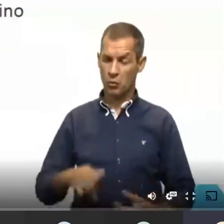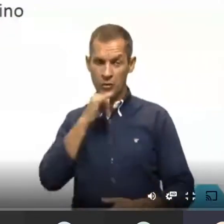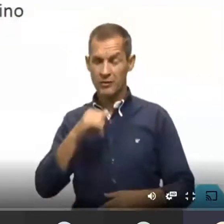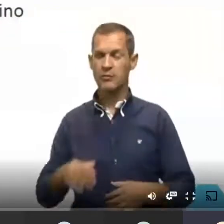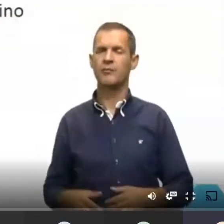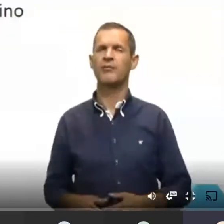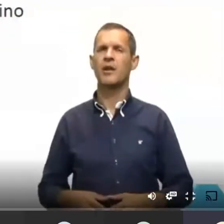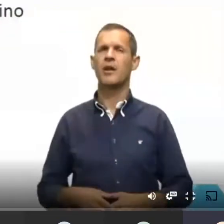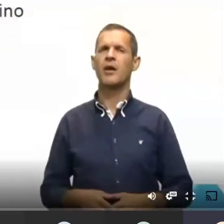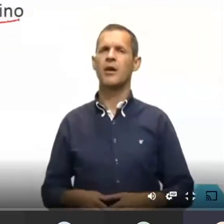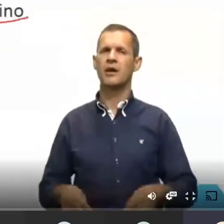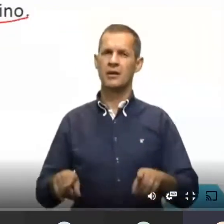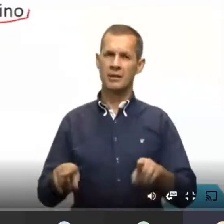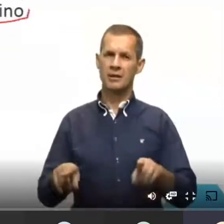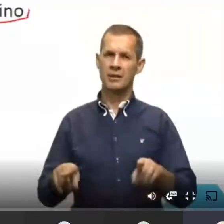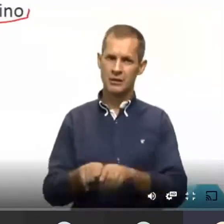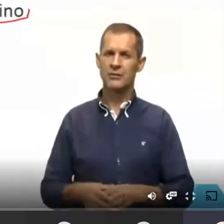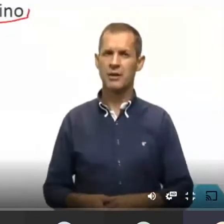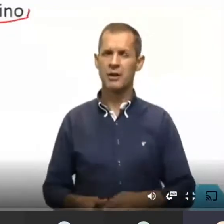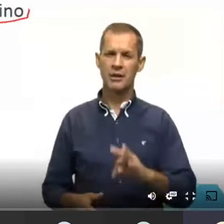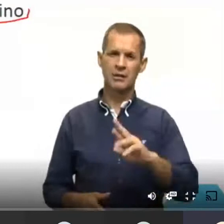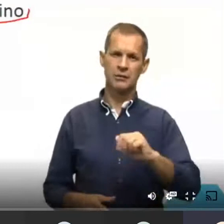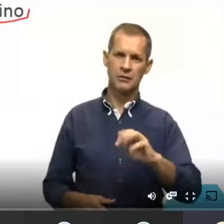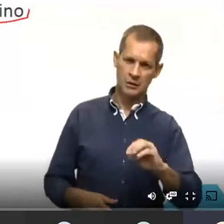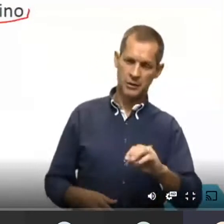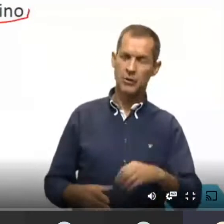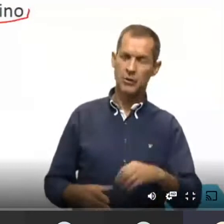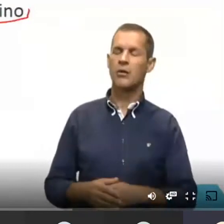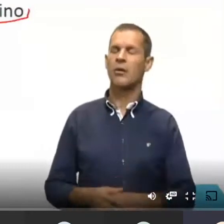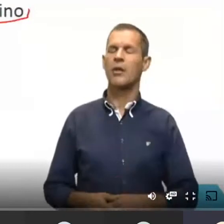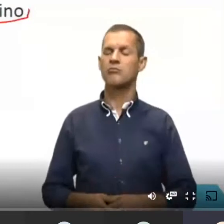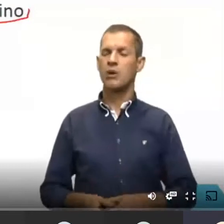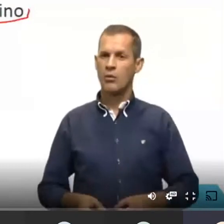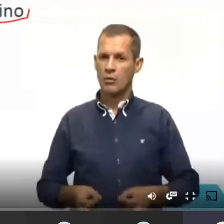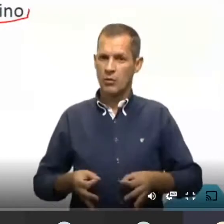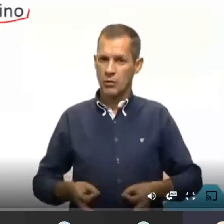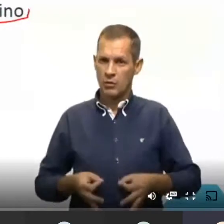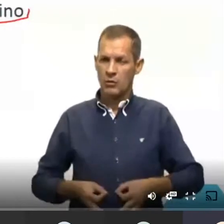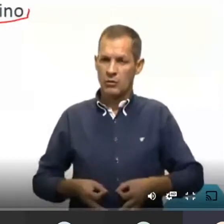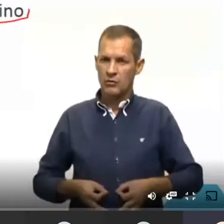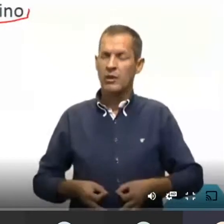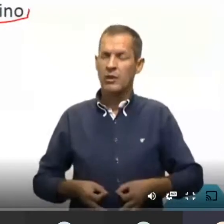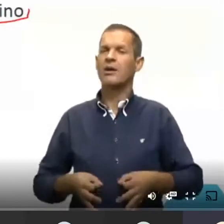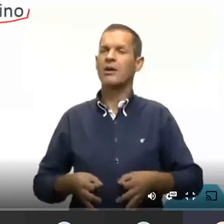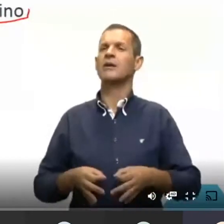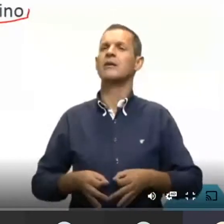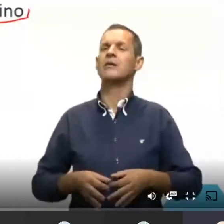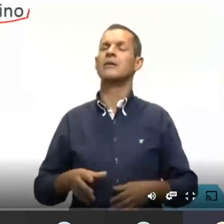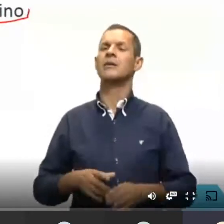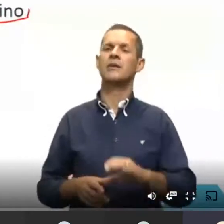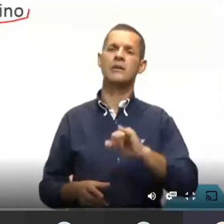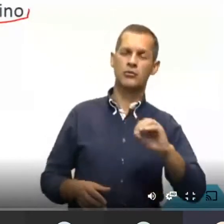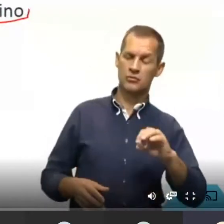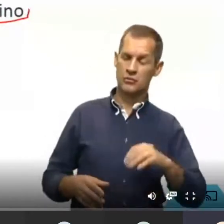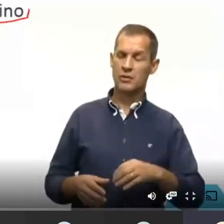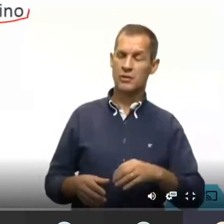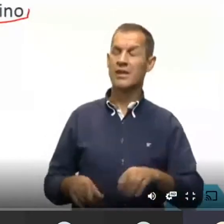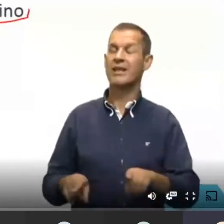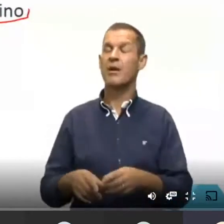por exemplo, o trato reprodutor feminino, né? No ovário, gerando cistos,